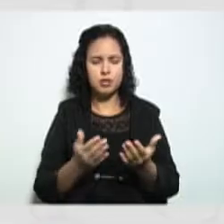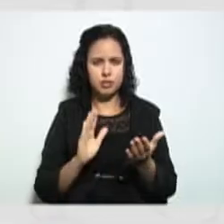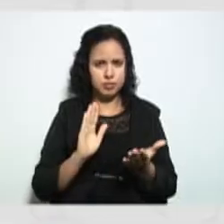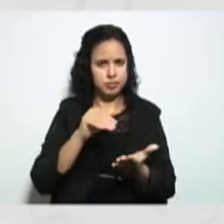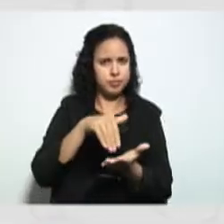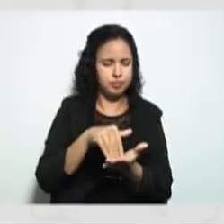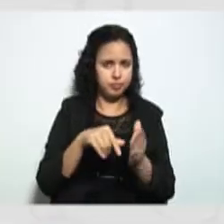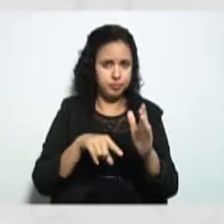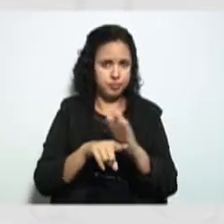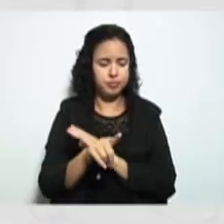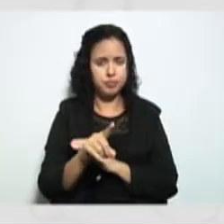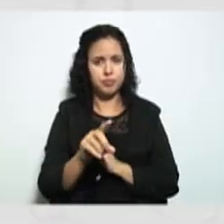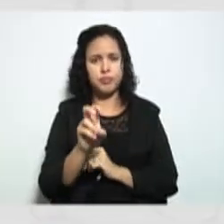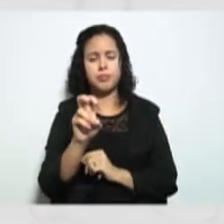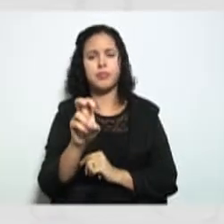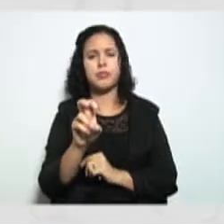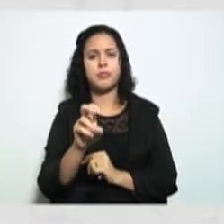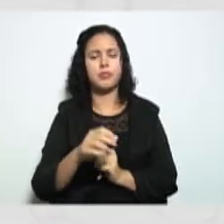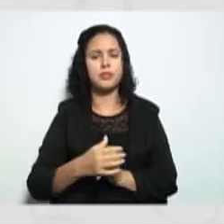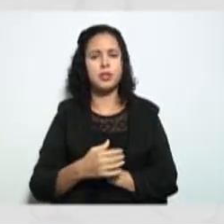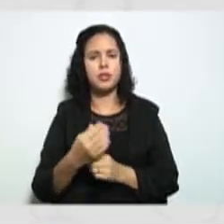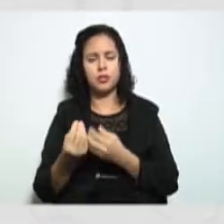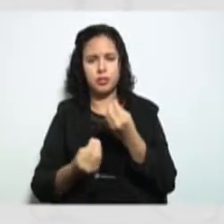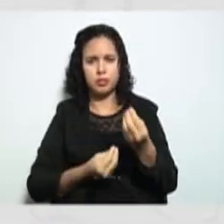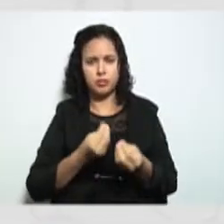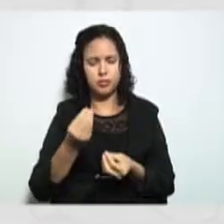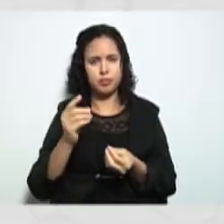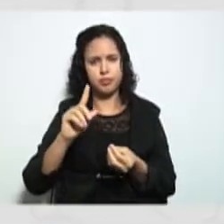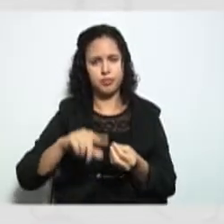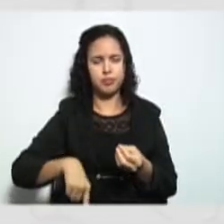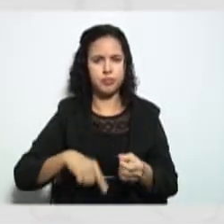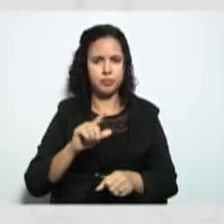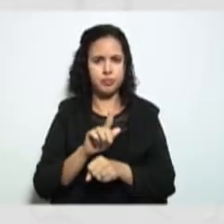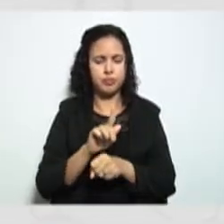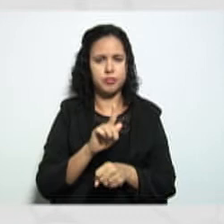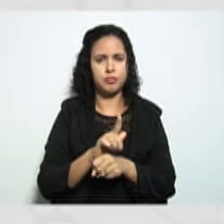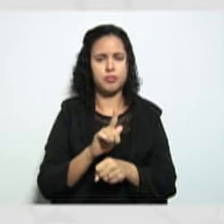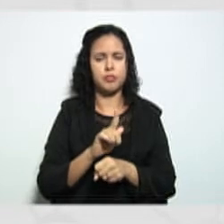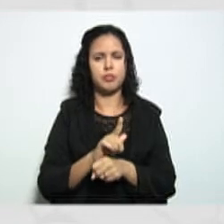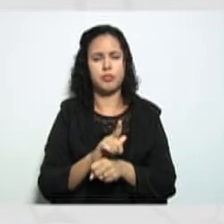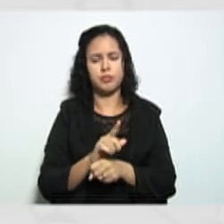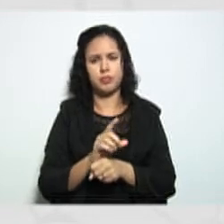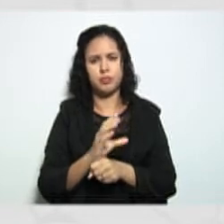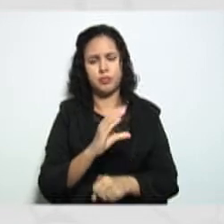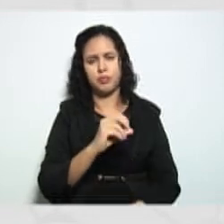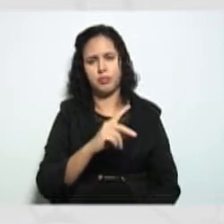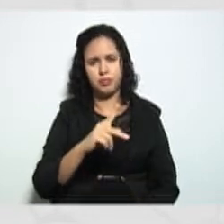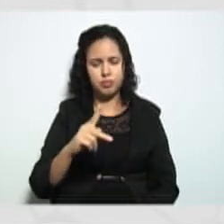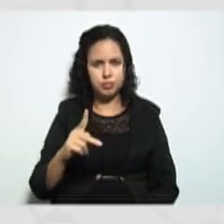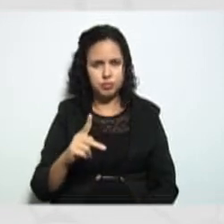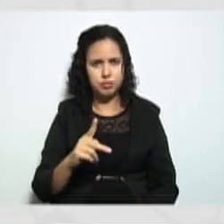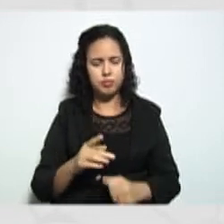pergunta. Então, como é realizada a gestão da cooperativa? E aí, professor, o que a gente tem de resposta?